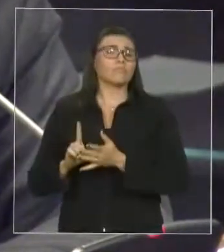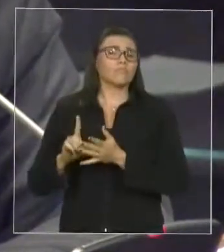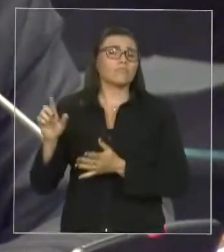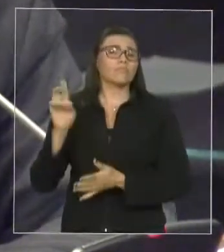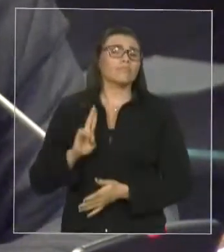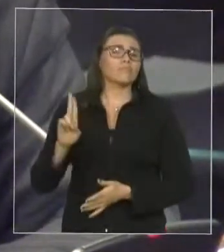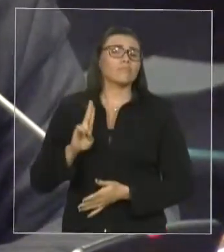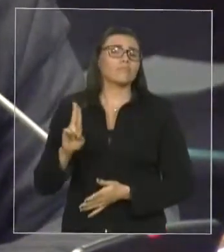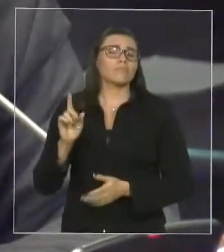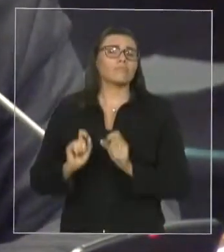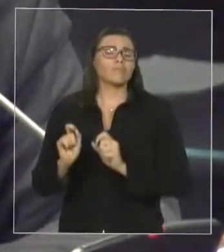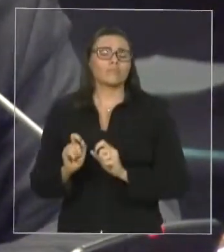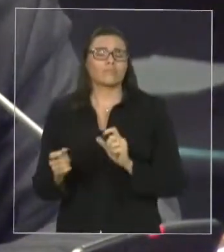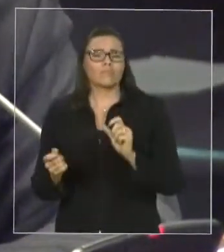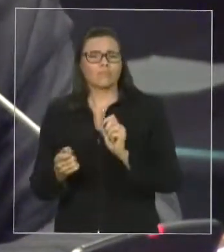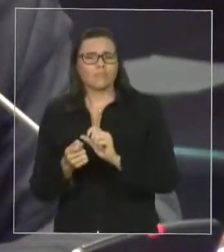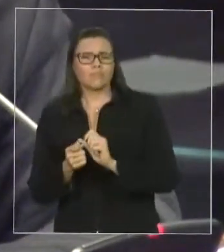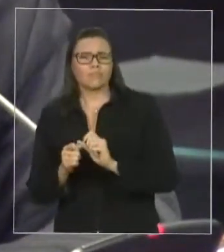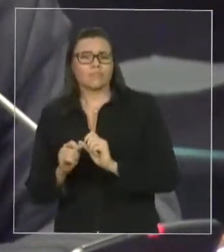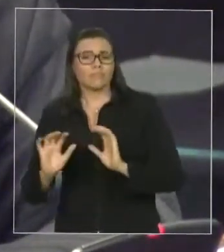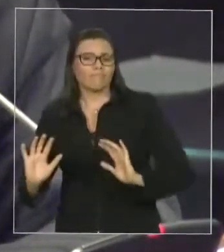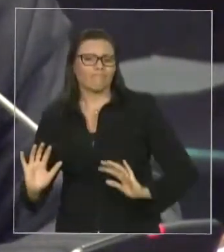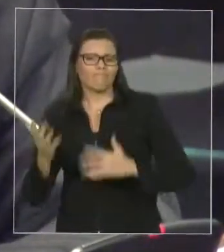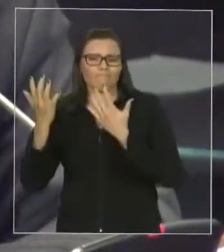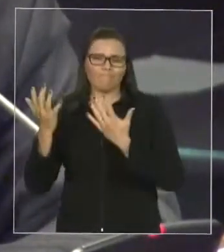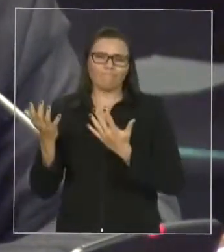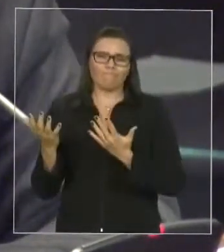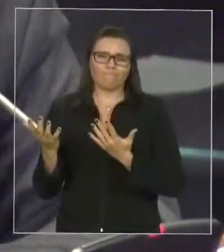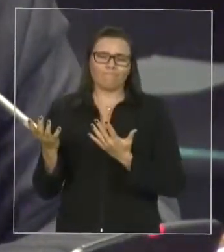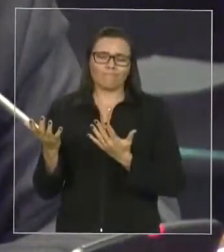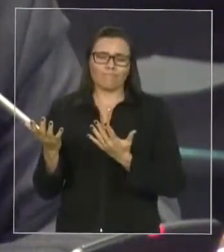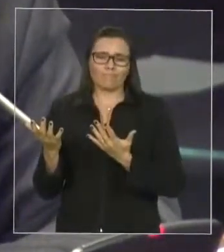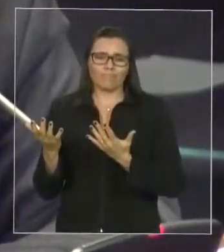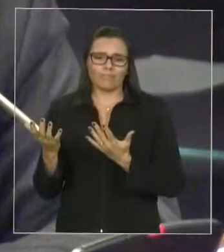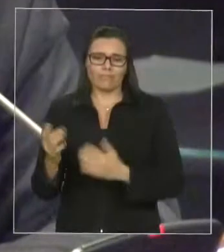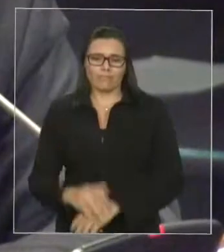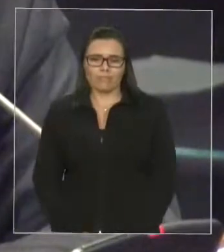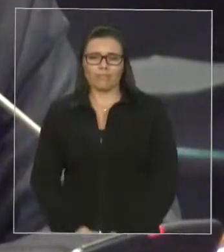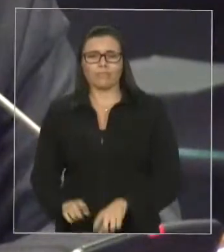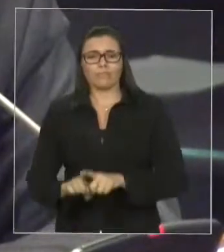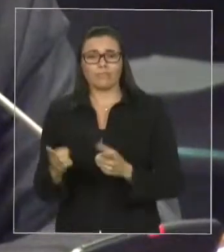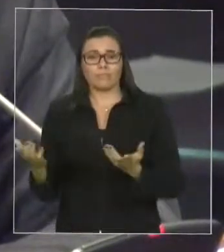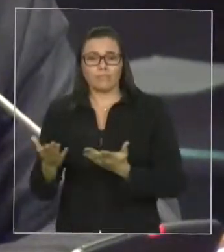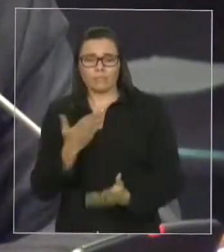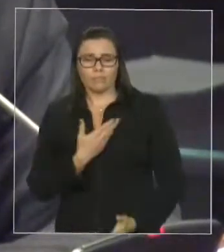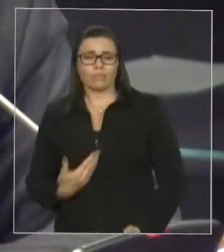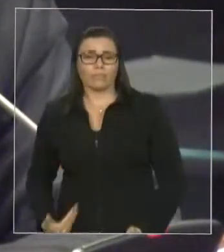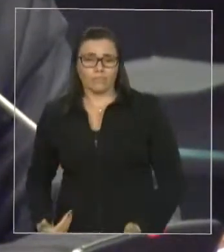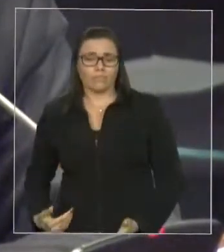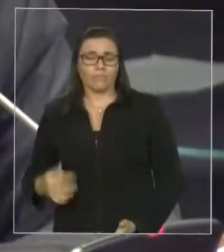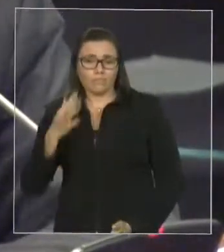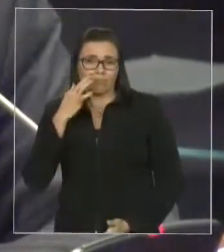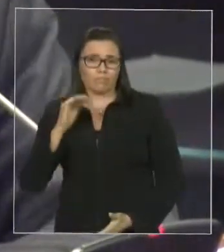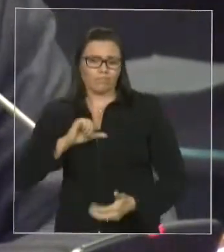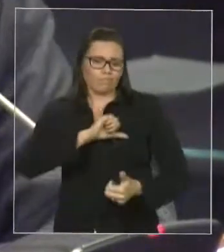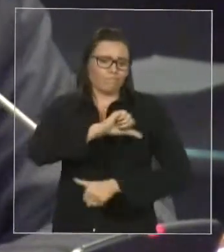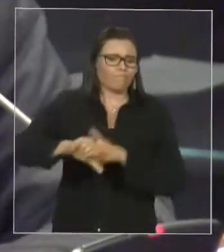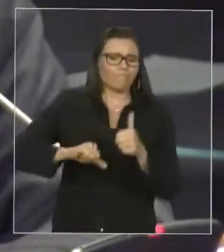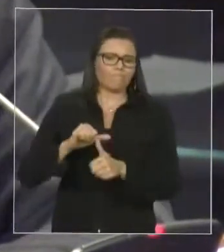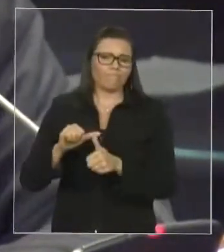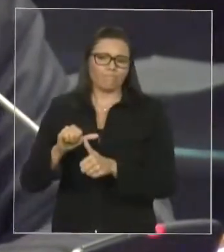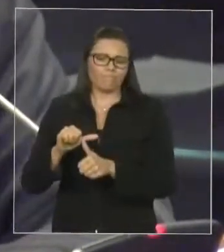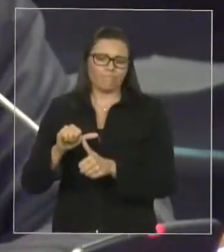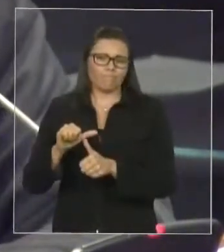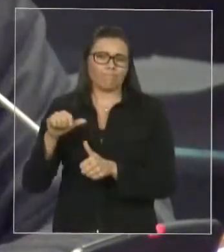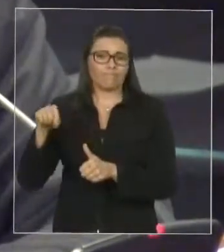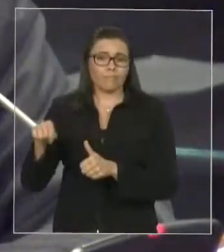não foi matéria do Bom Dia Brasil, deputado Levi Pontes. Não interessa a Globo falar bem do governo Flávio Dino. Porque